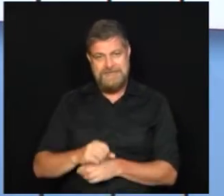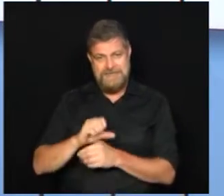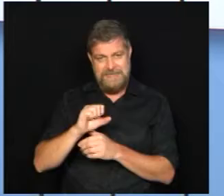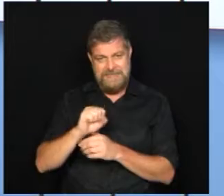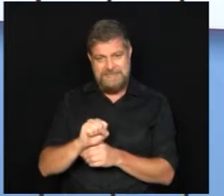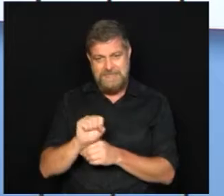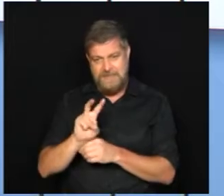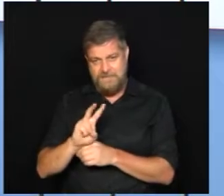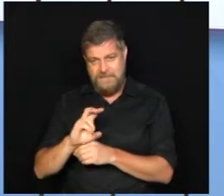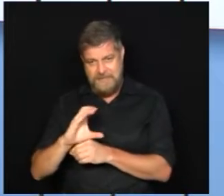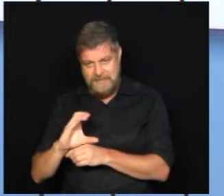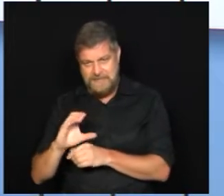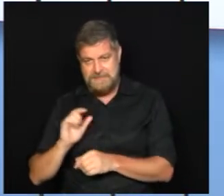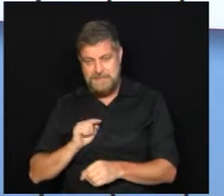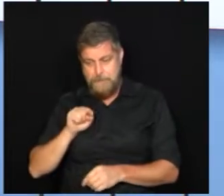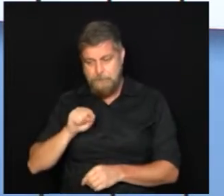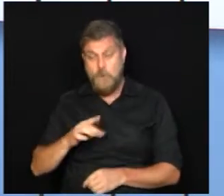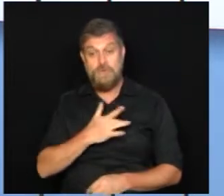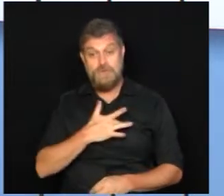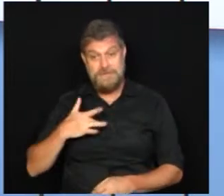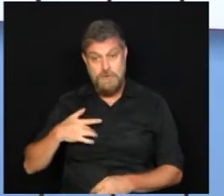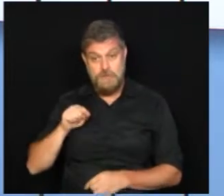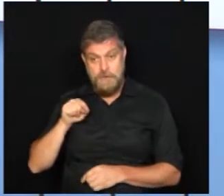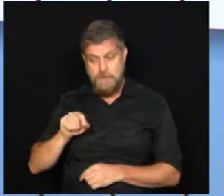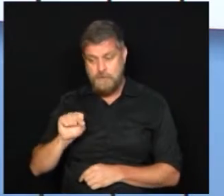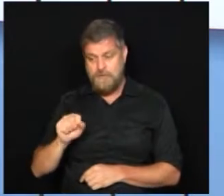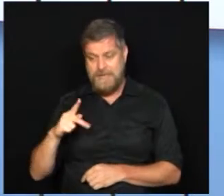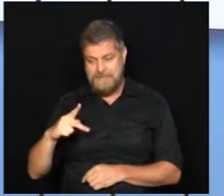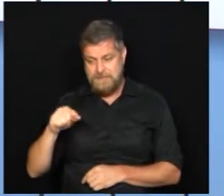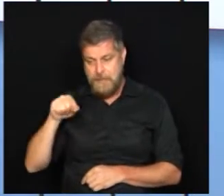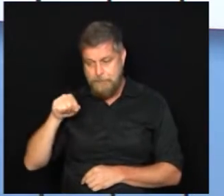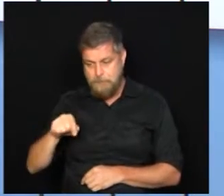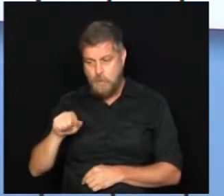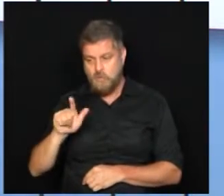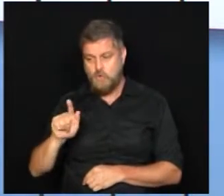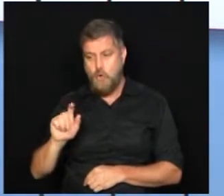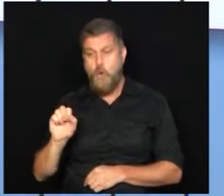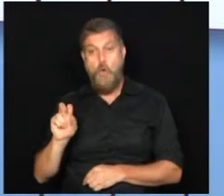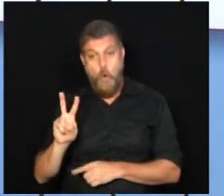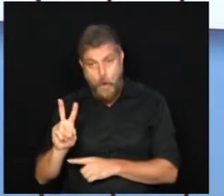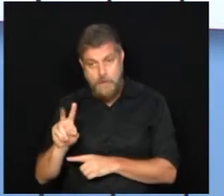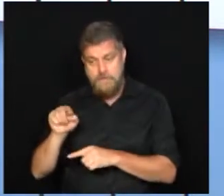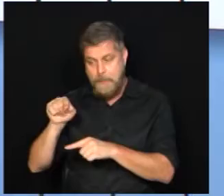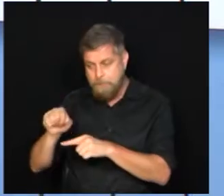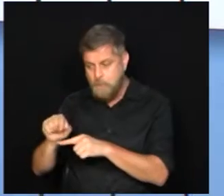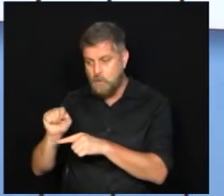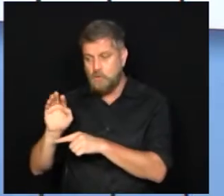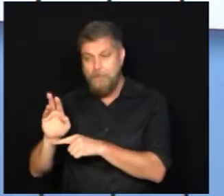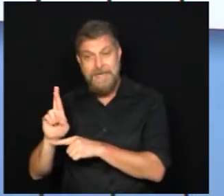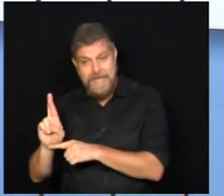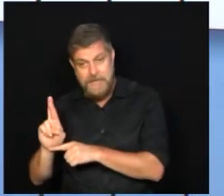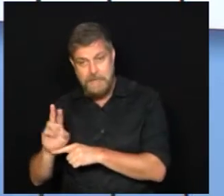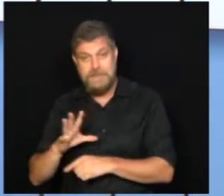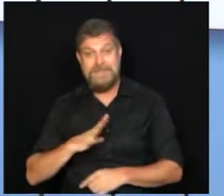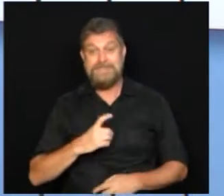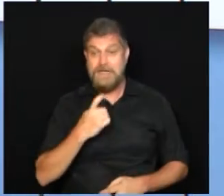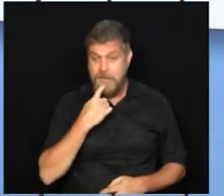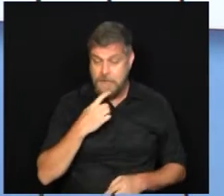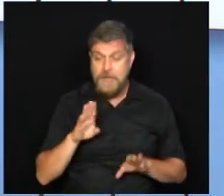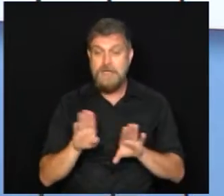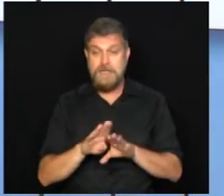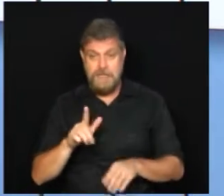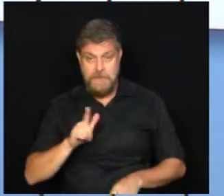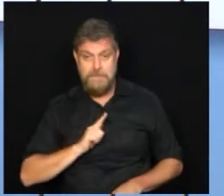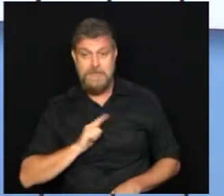final@cvs. Saúde. Sp.gov.br e no caso de Campinas Nós também